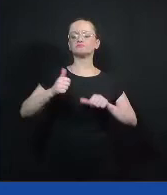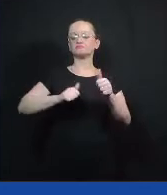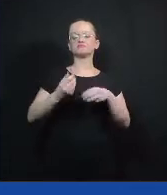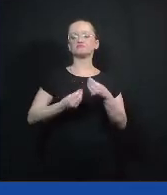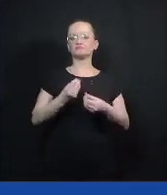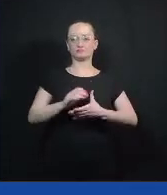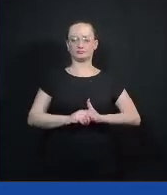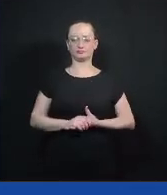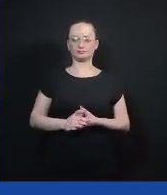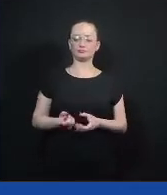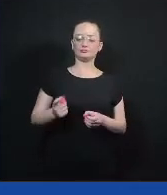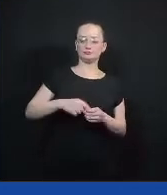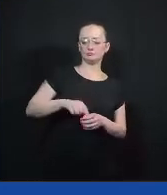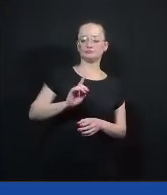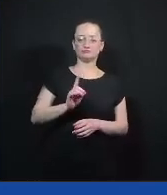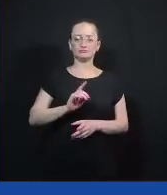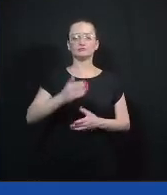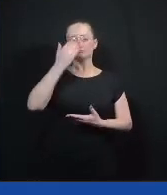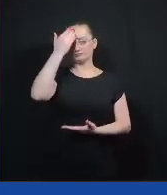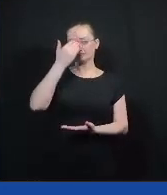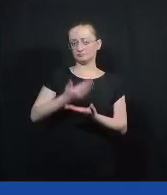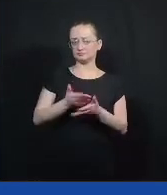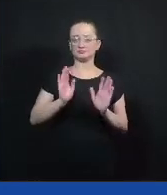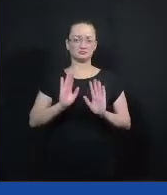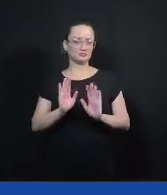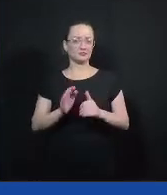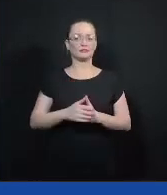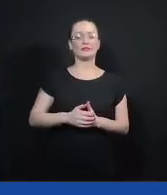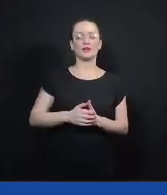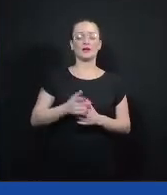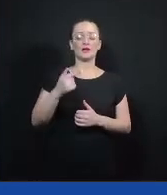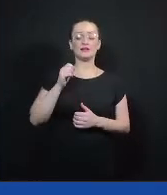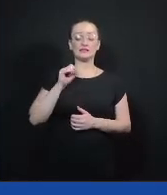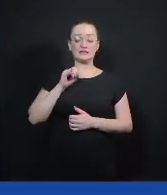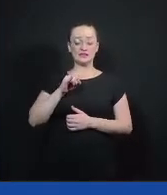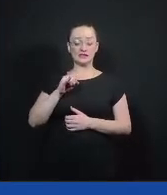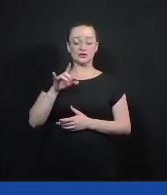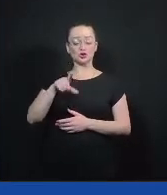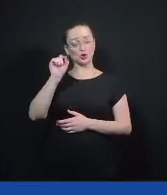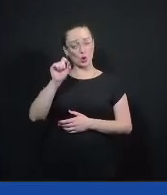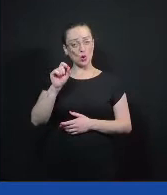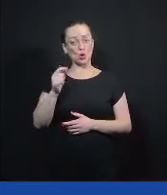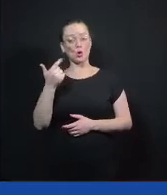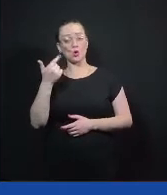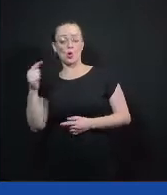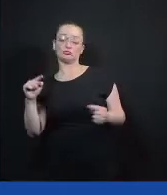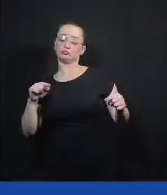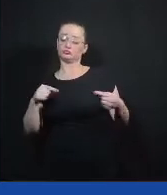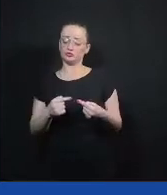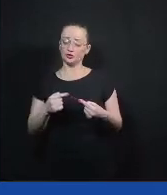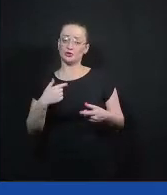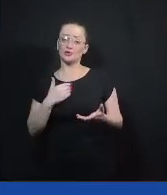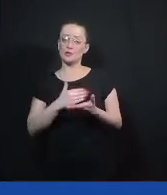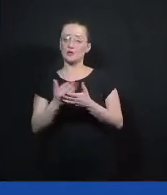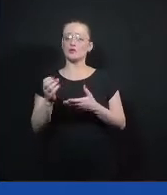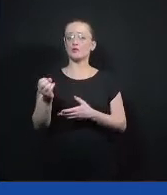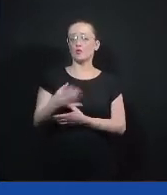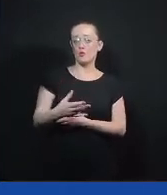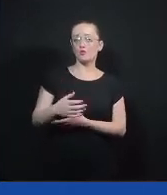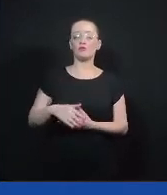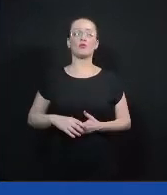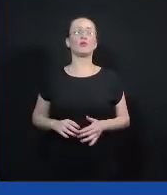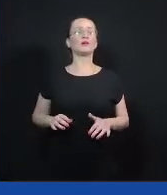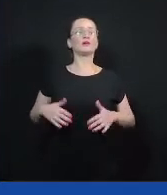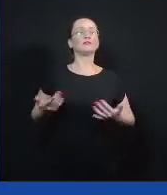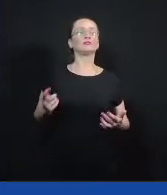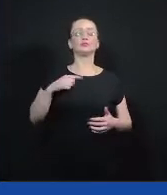Se renova ou não renova a confiança no prefeito em exercício, se escolhe um desafiante, um que está se apresentando pela primeira vez?